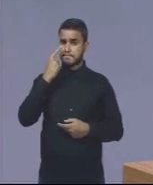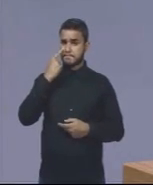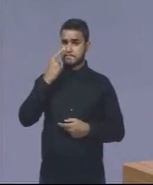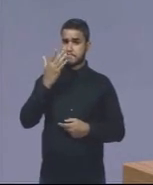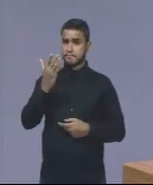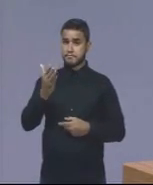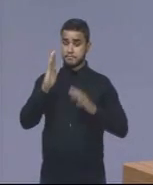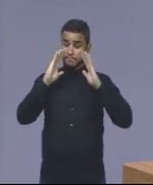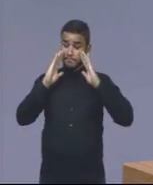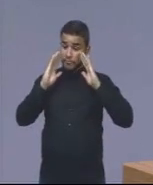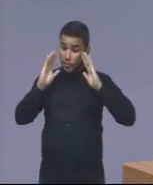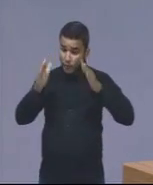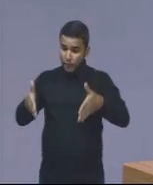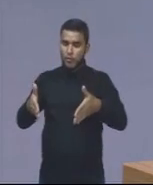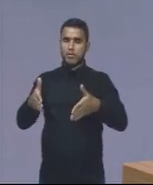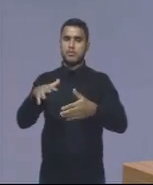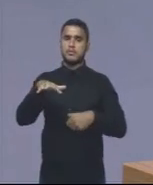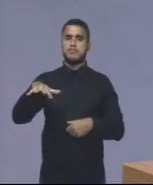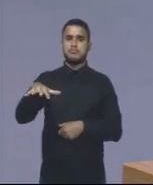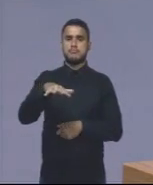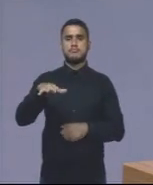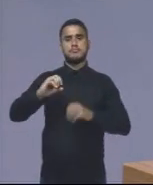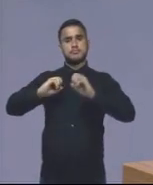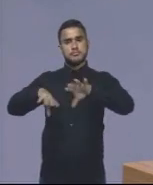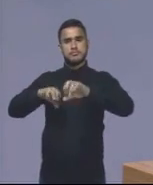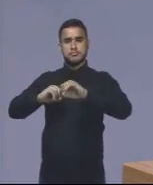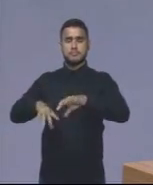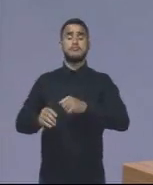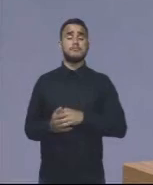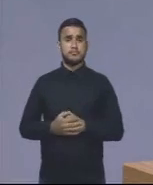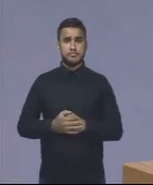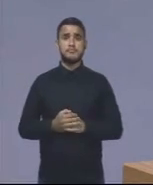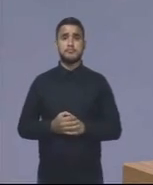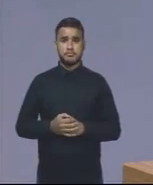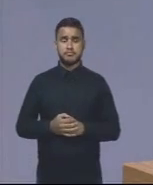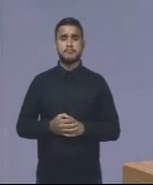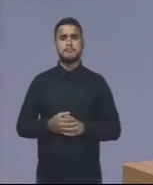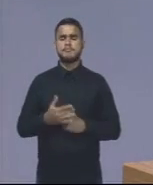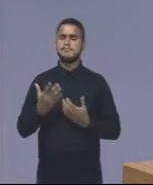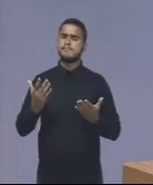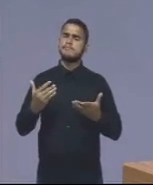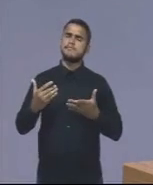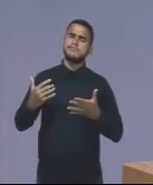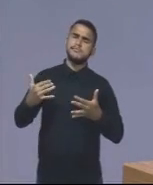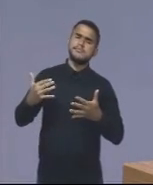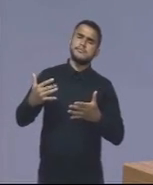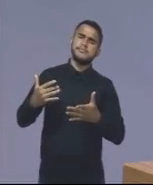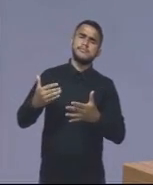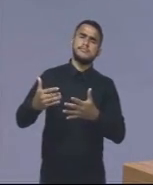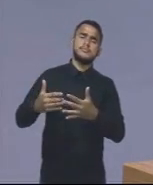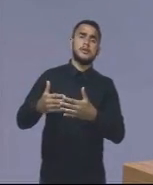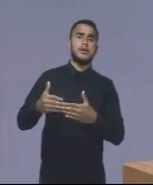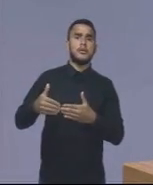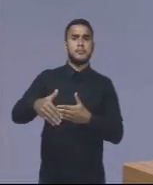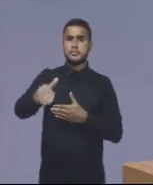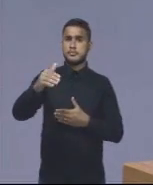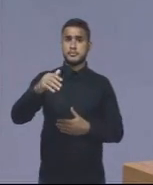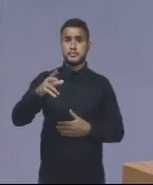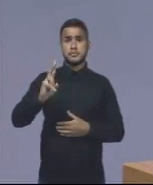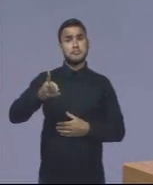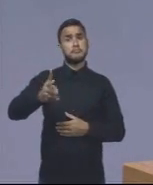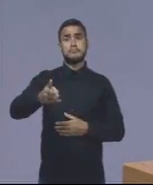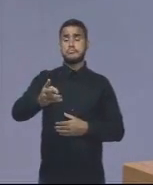da educação. Eu sei que é um procedimento de longuíssimo prazo, já que nada foi